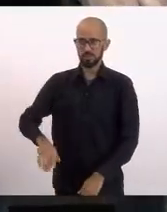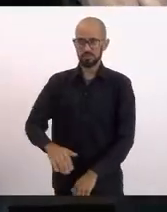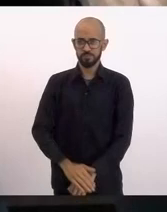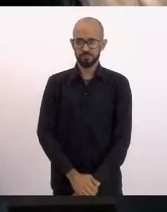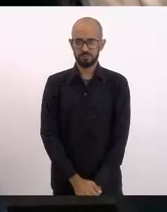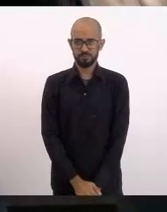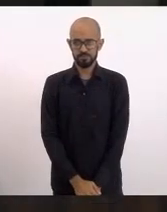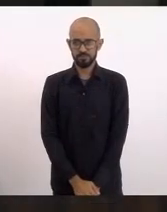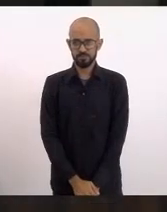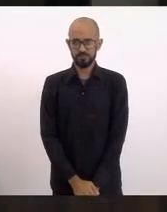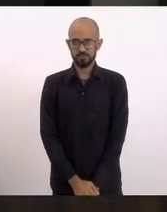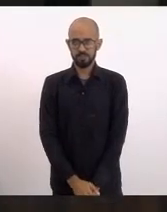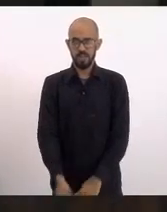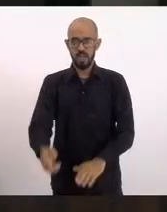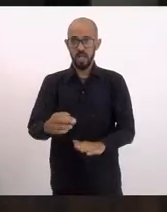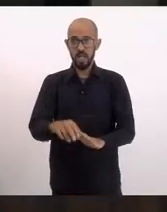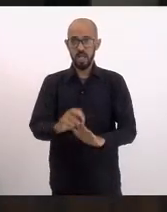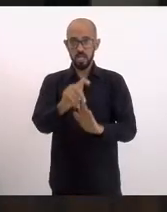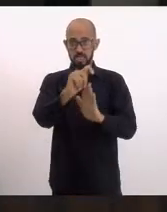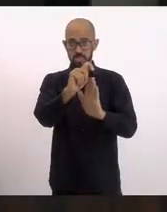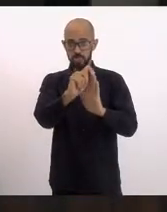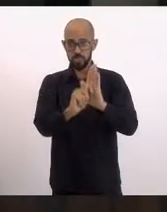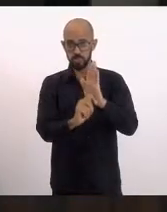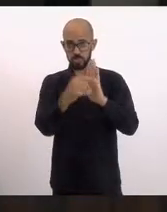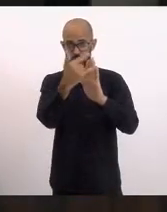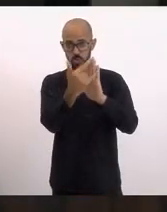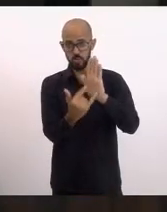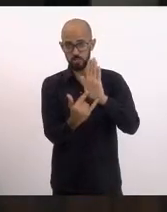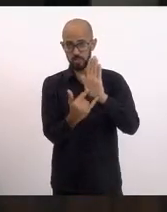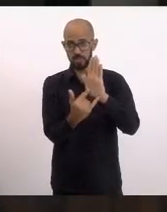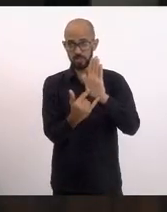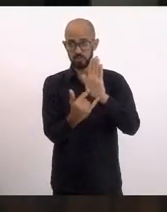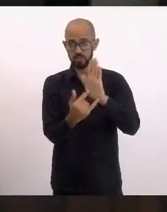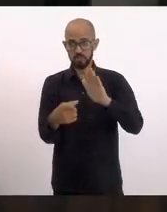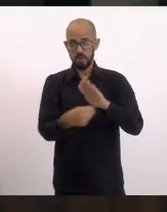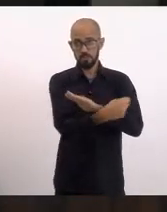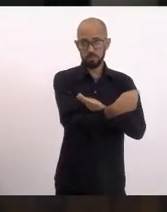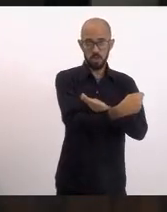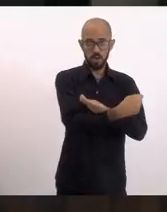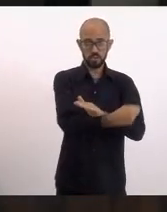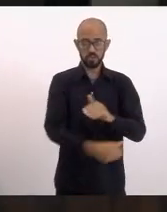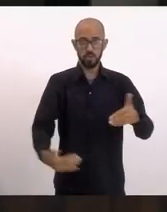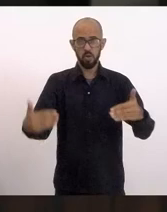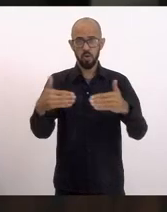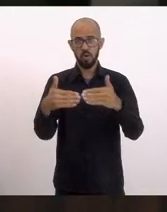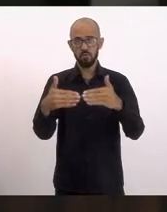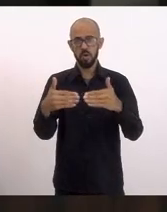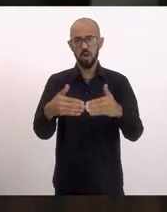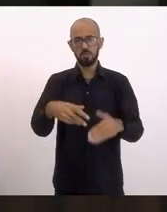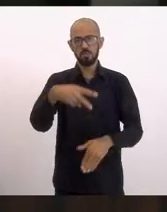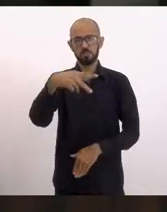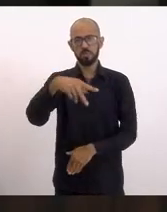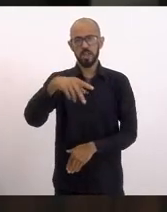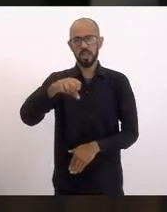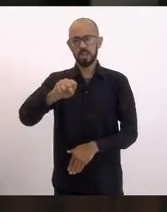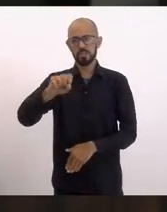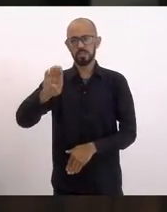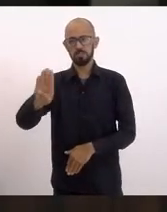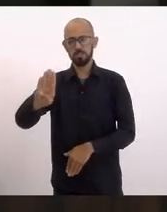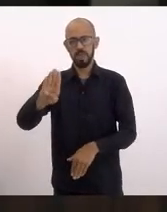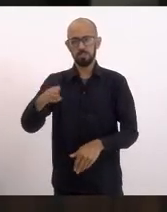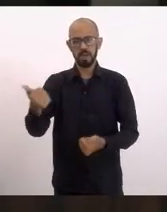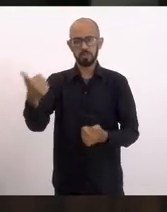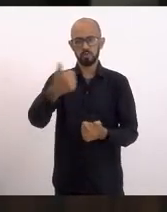Termo solene de posse. Termo de posse do senhor Jari Simão de Oliveira Júnior, segundo suplente do PSB, convocado para exercer o mandato de